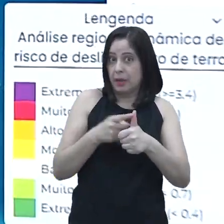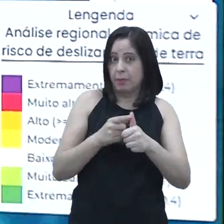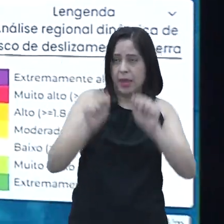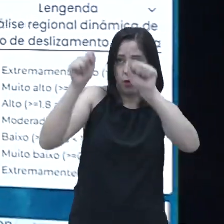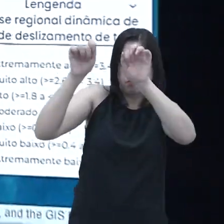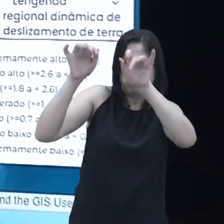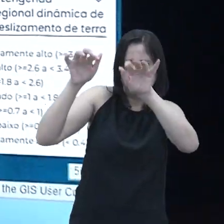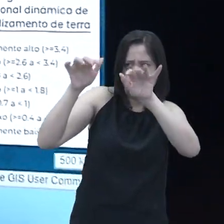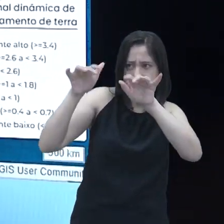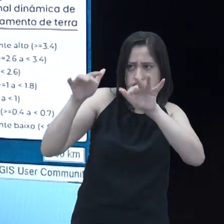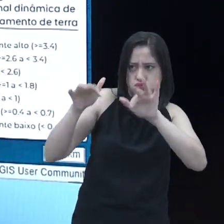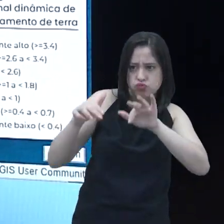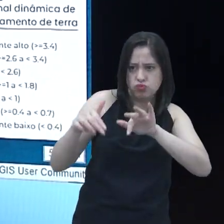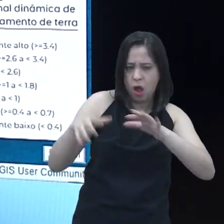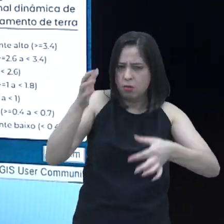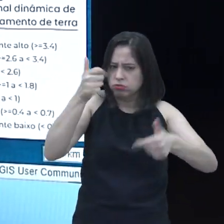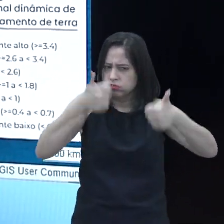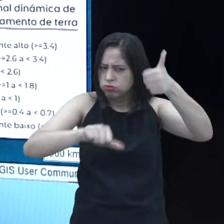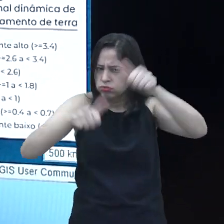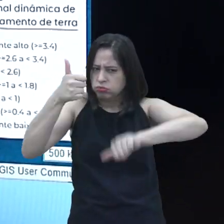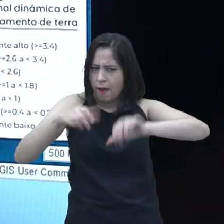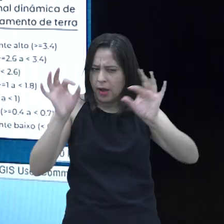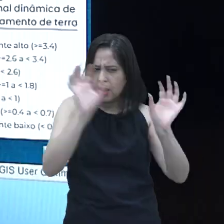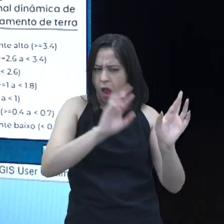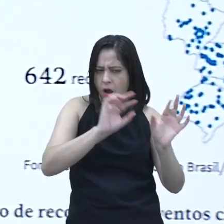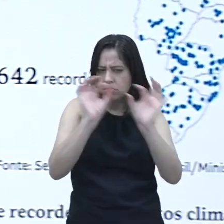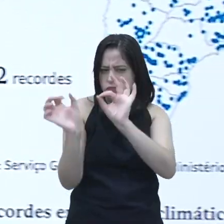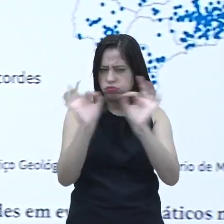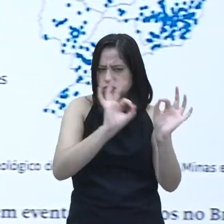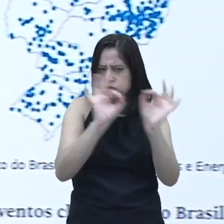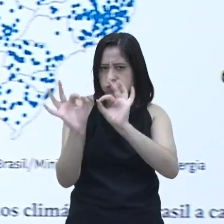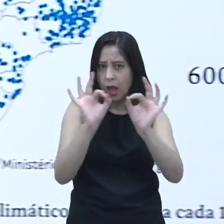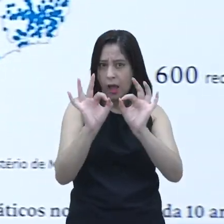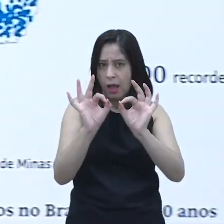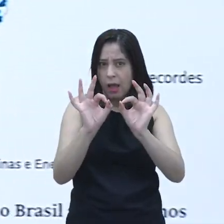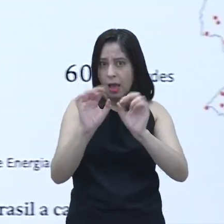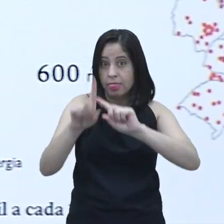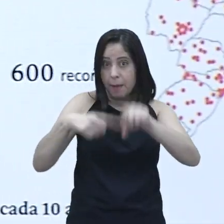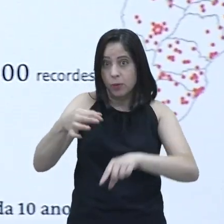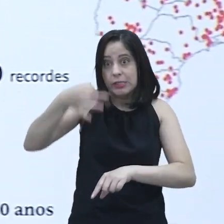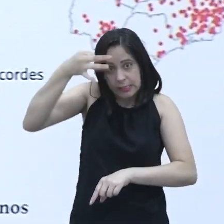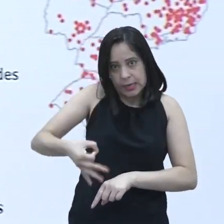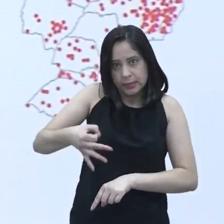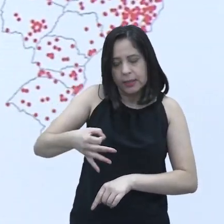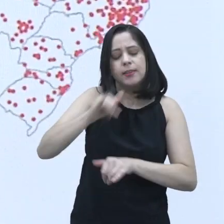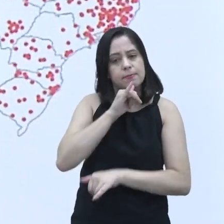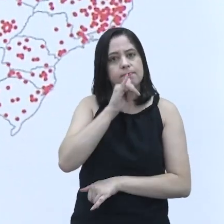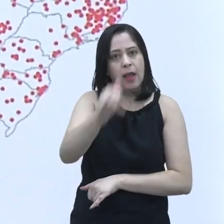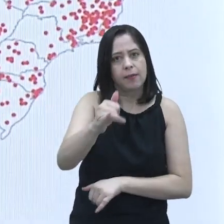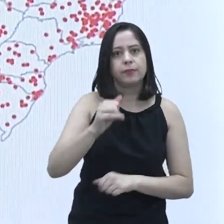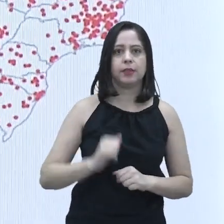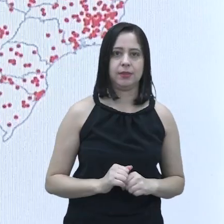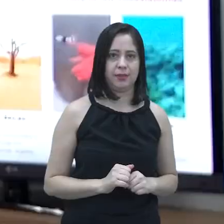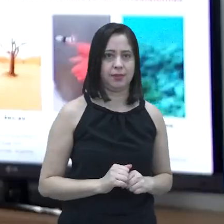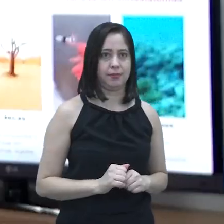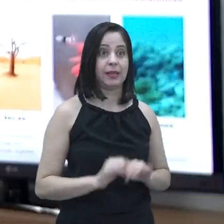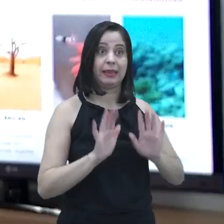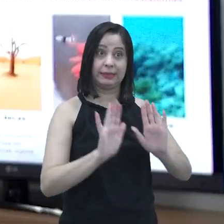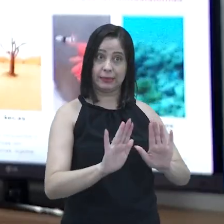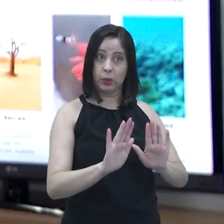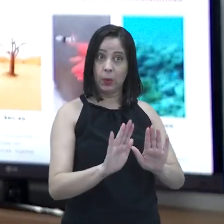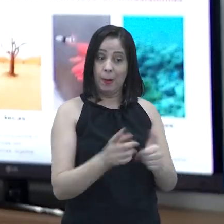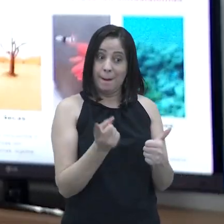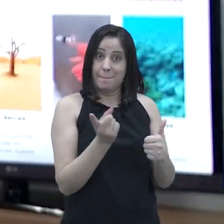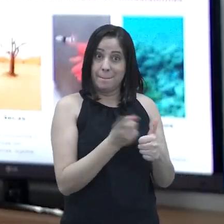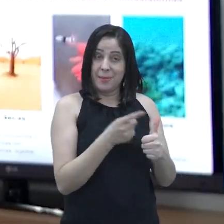os dados colhidos precisam ser analisados com cuidado. É importante ter certeza da situação. A ideia